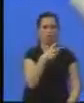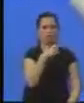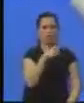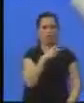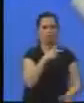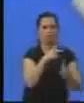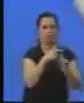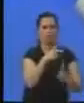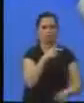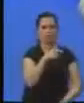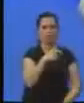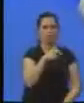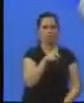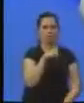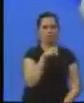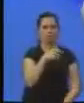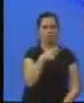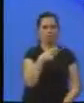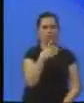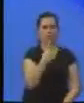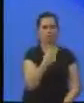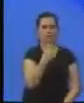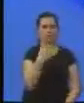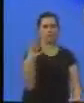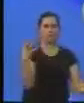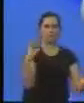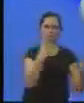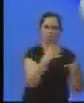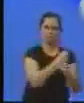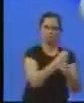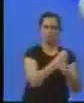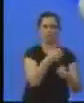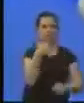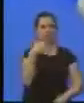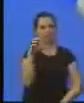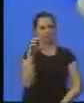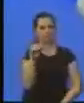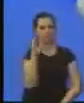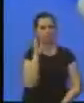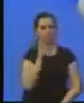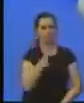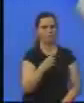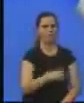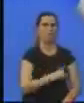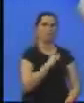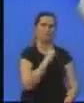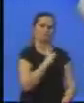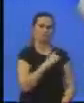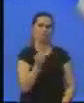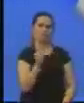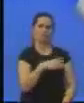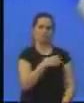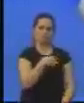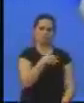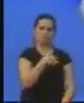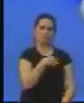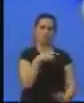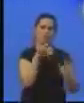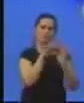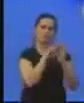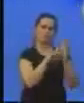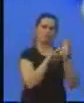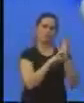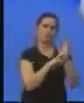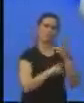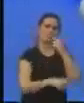1, tudo elevado à décima. Bom, que diferença tem isso em relação às regras que eu tinha antes? É uma nova listinha de regra, parecida